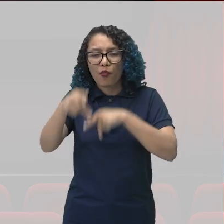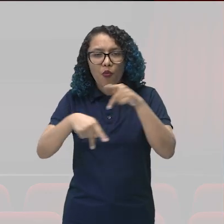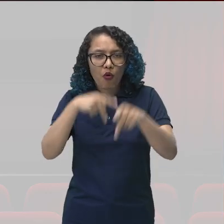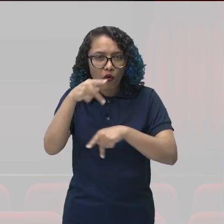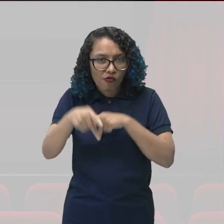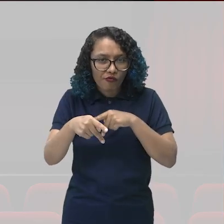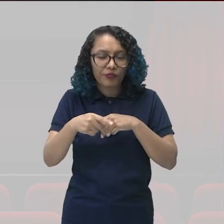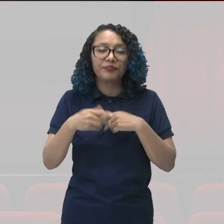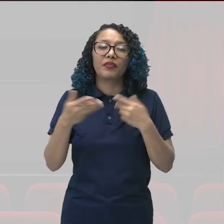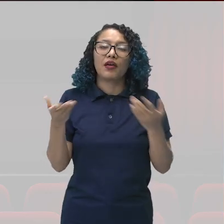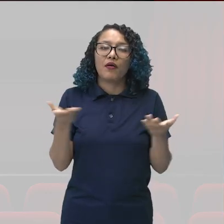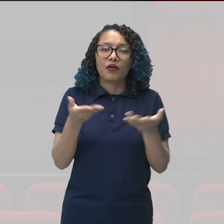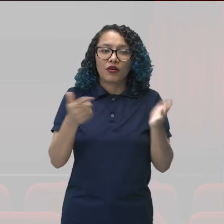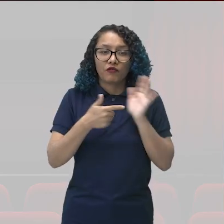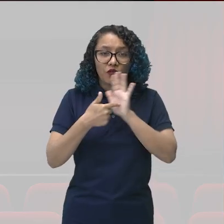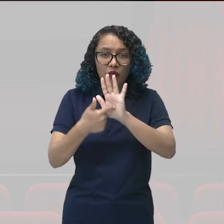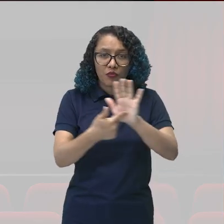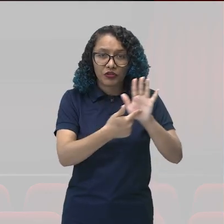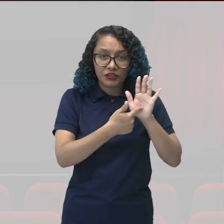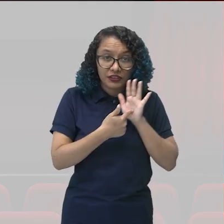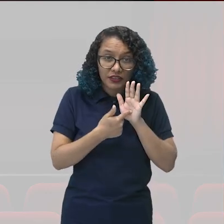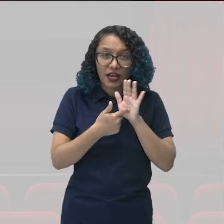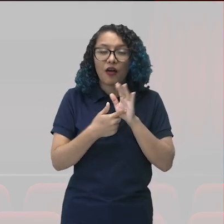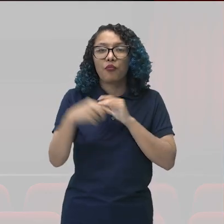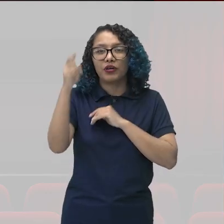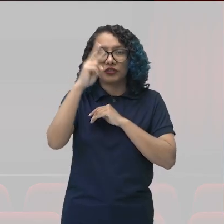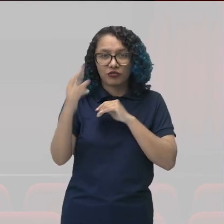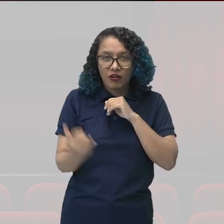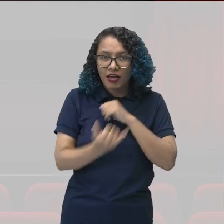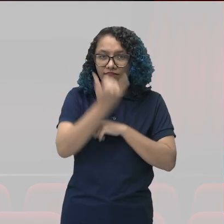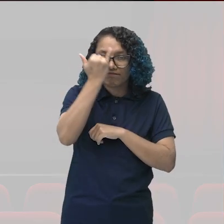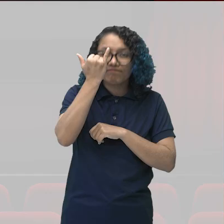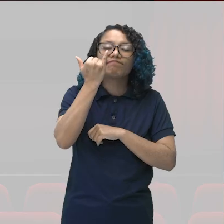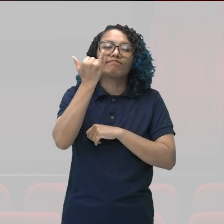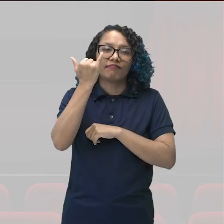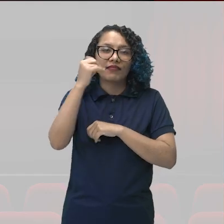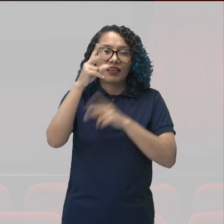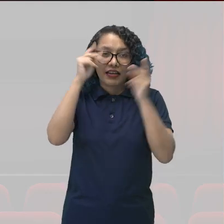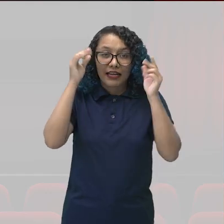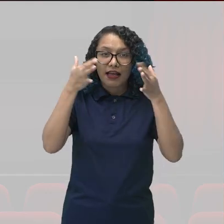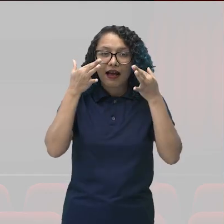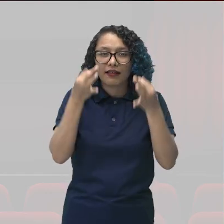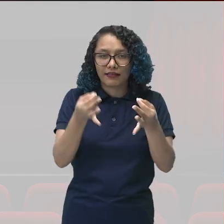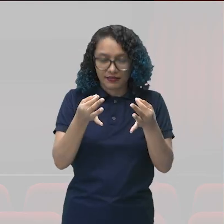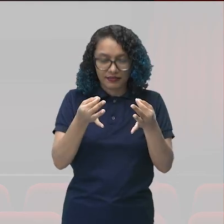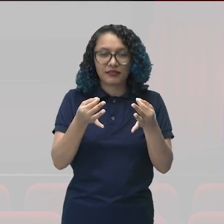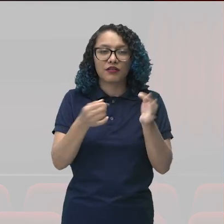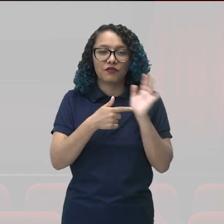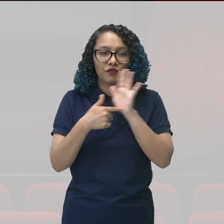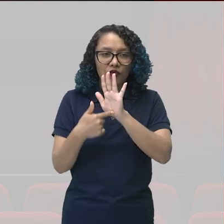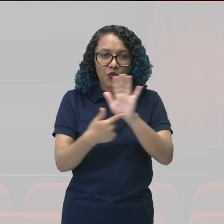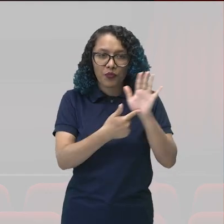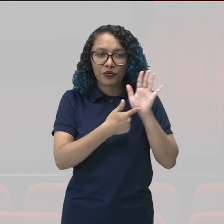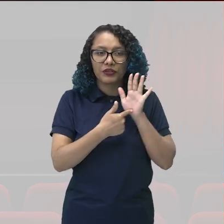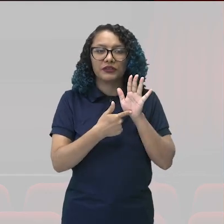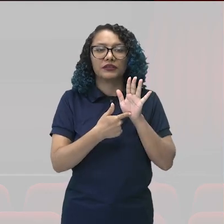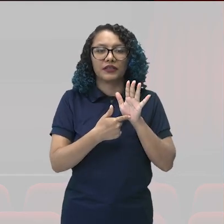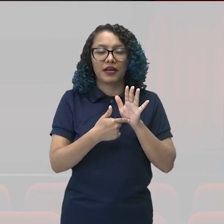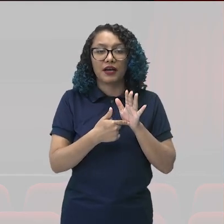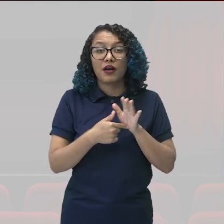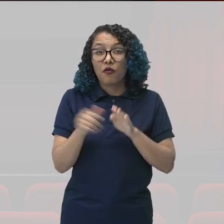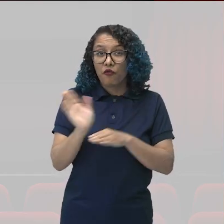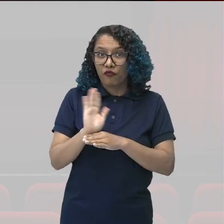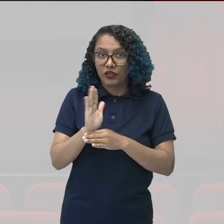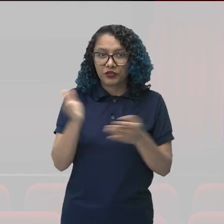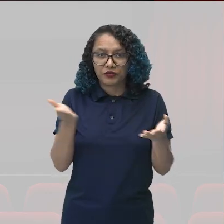uma comédia, uma tragédia grega. Então, preste bem atenção nesse